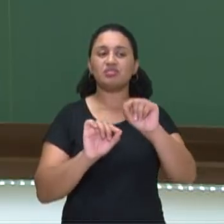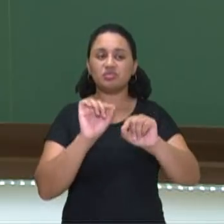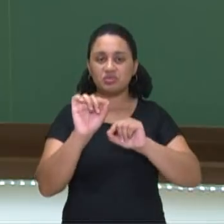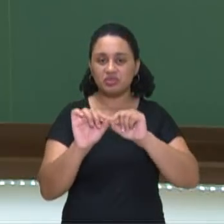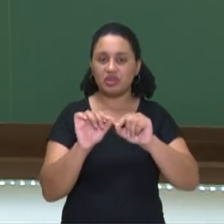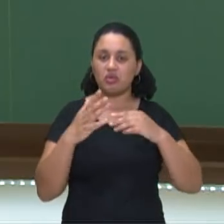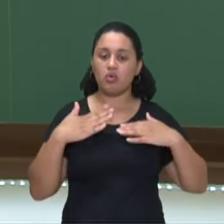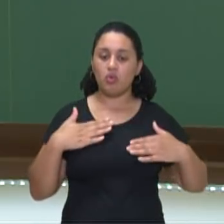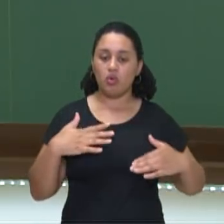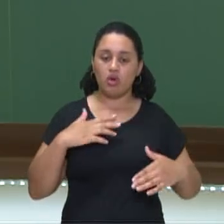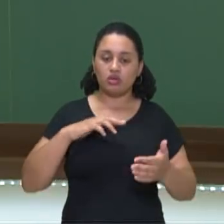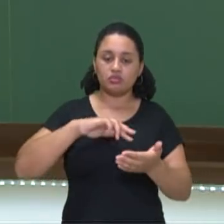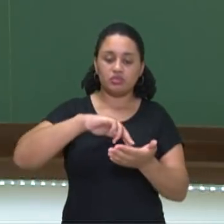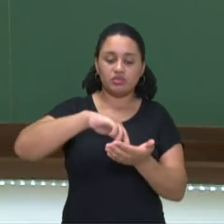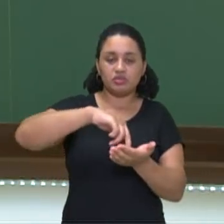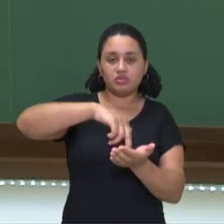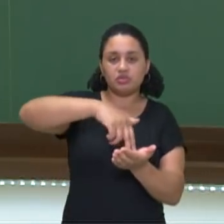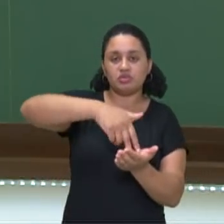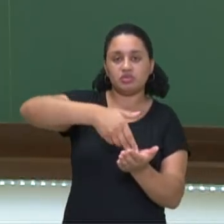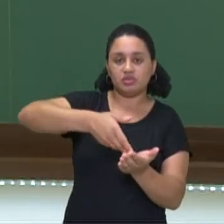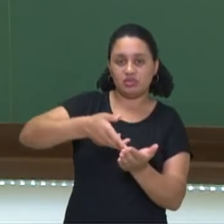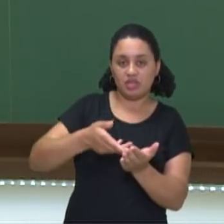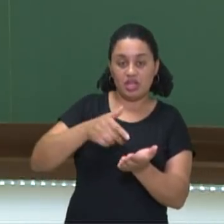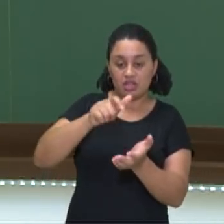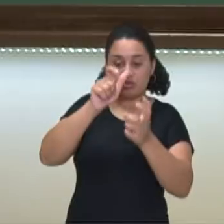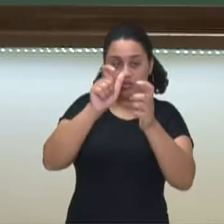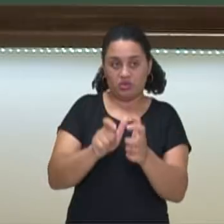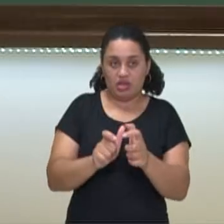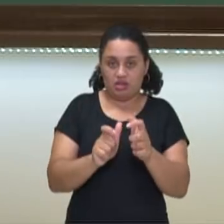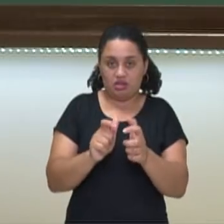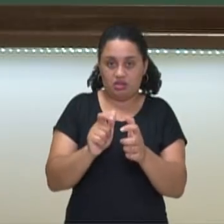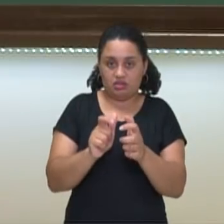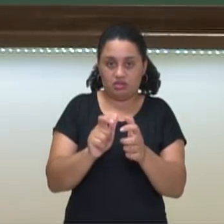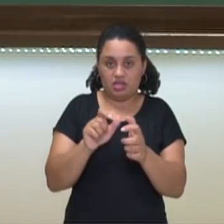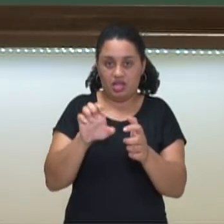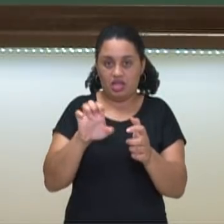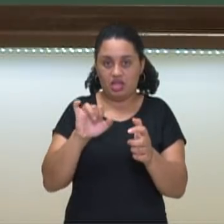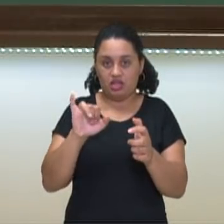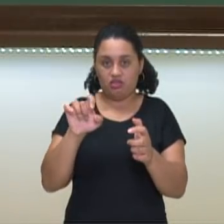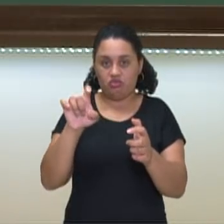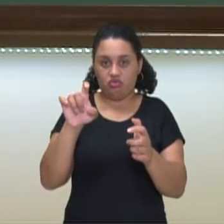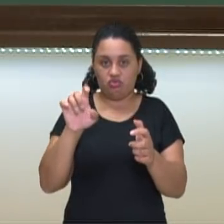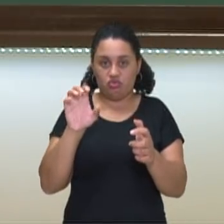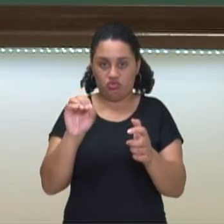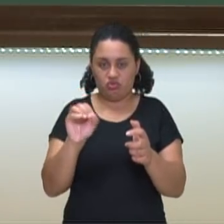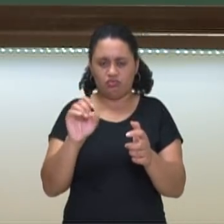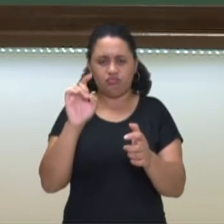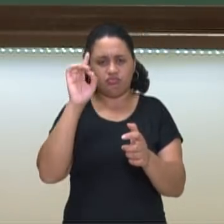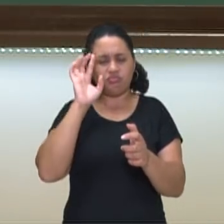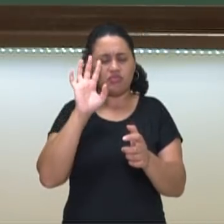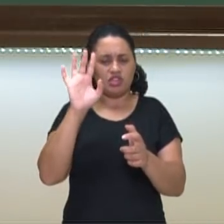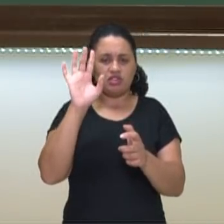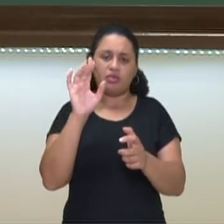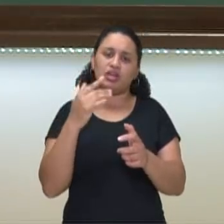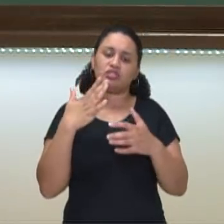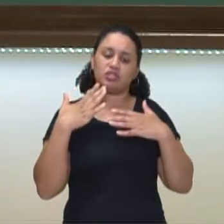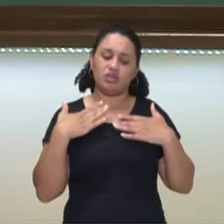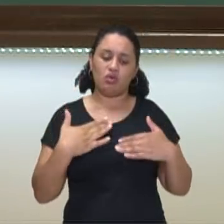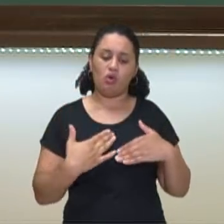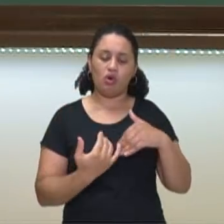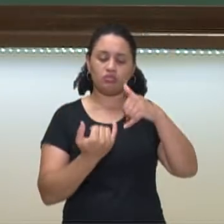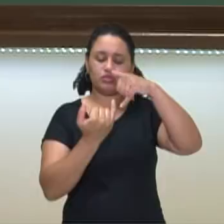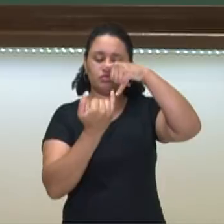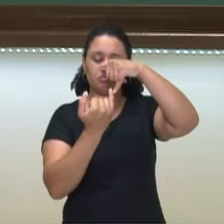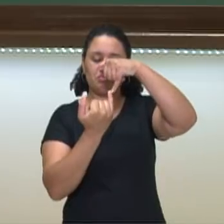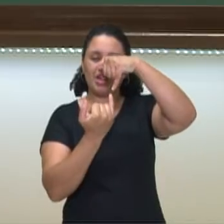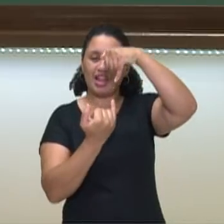rotacionar o corpo no próprio eixo. O que é o eixo? Vamos imaginar uma linha